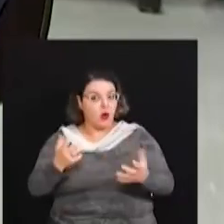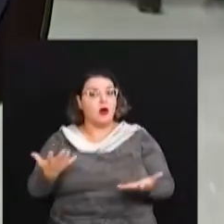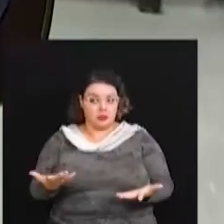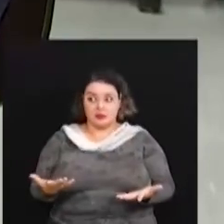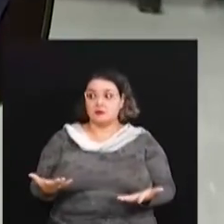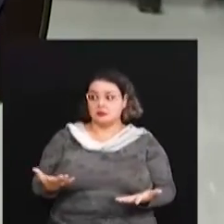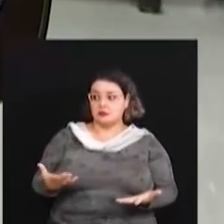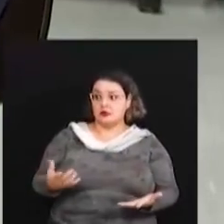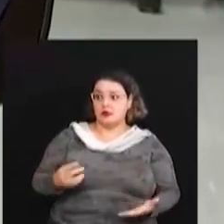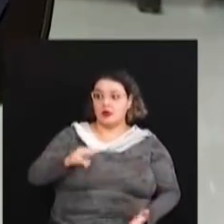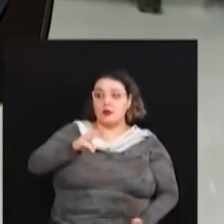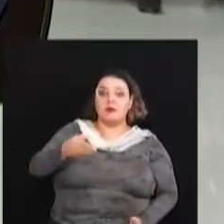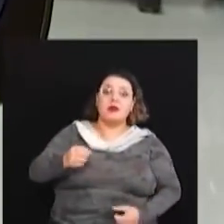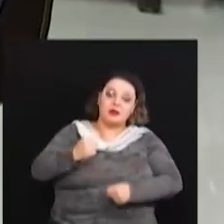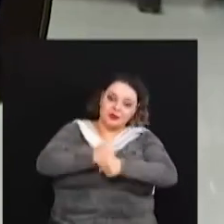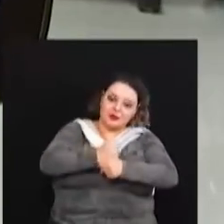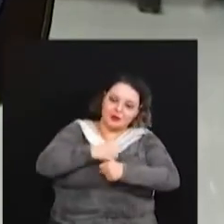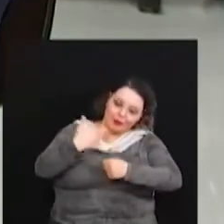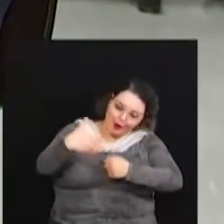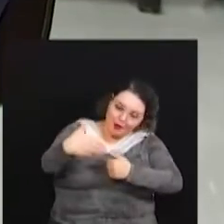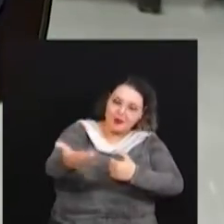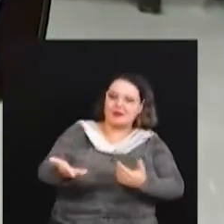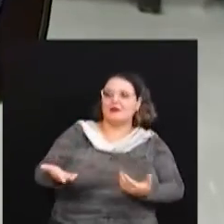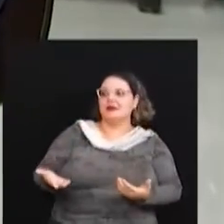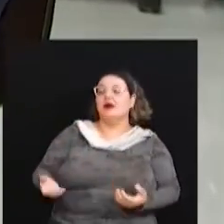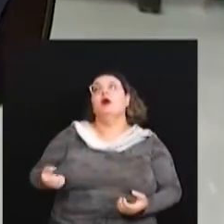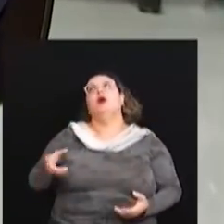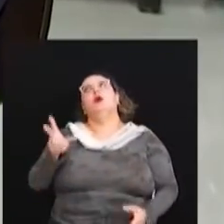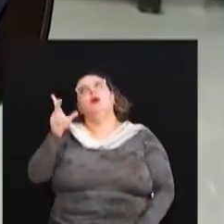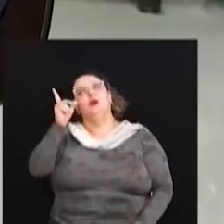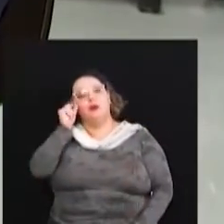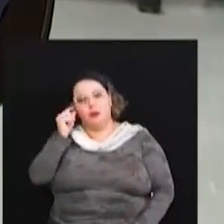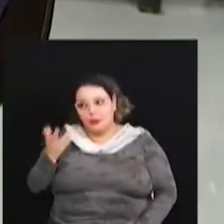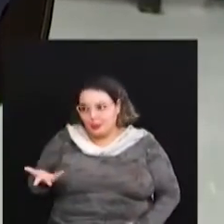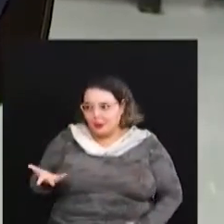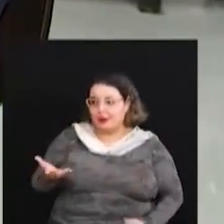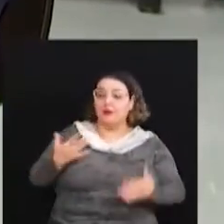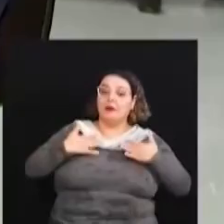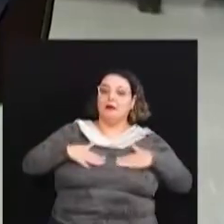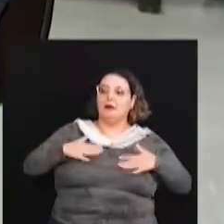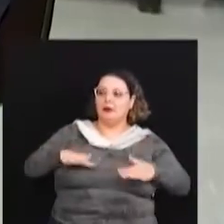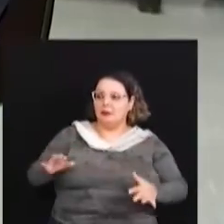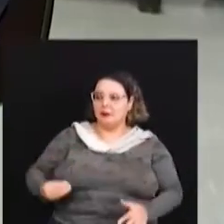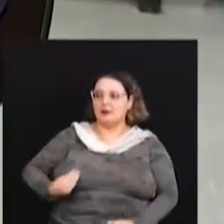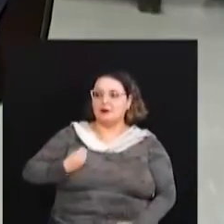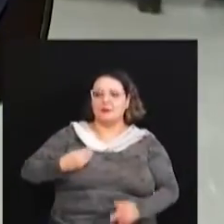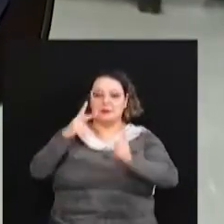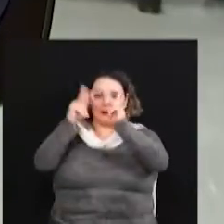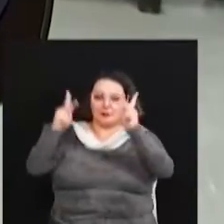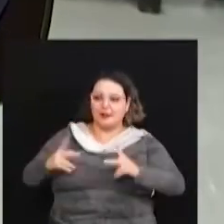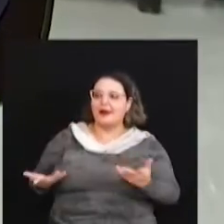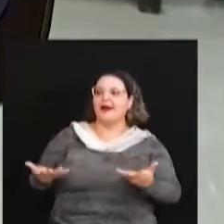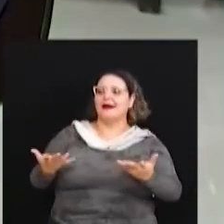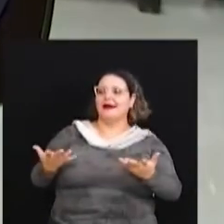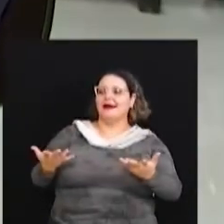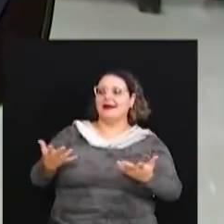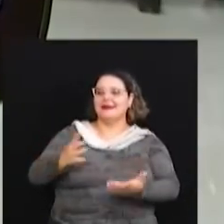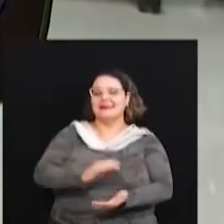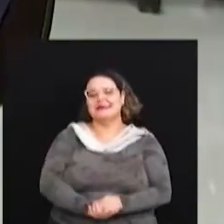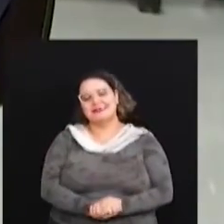Pode. Provavelmente daqui a milhões de anos. Que bom! Estou mais tranquila, posso viver minha vida em paz